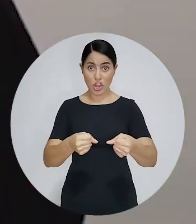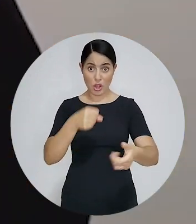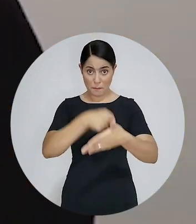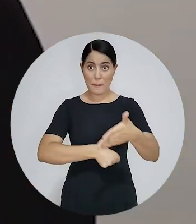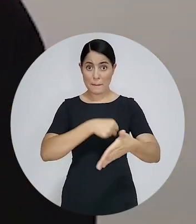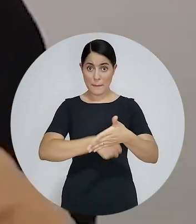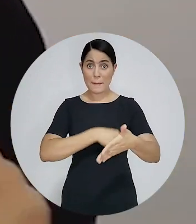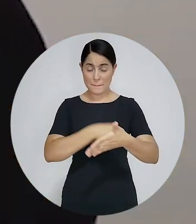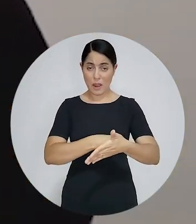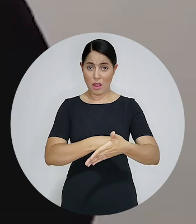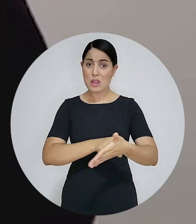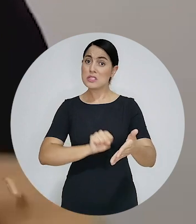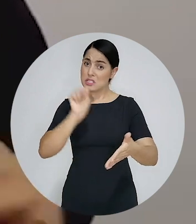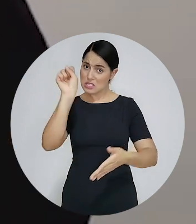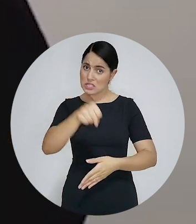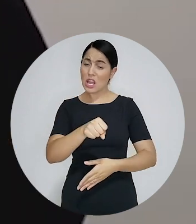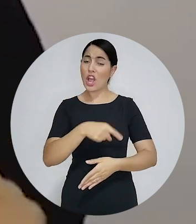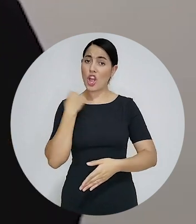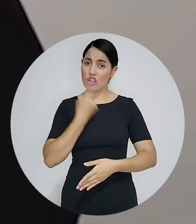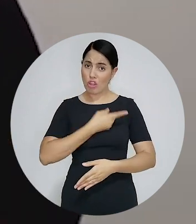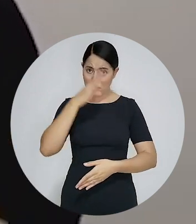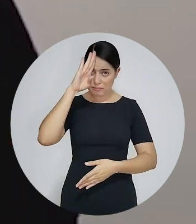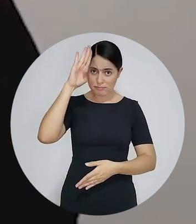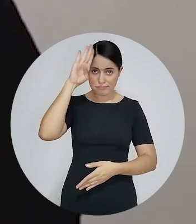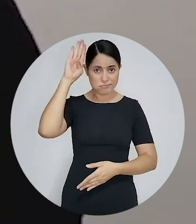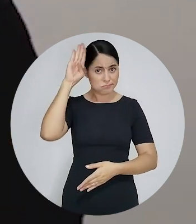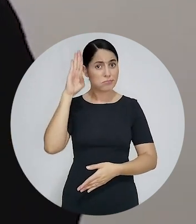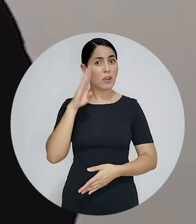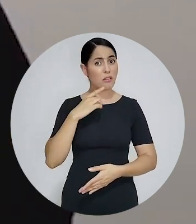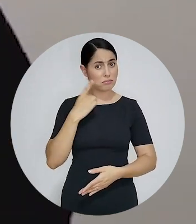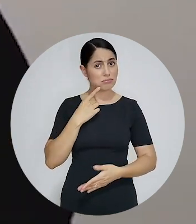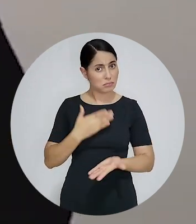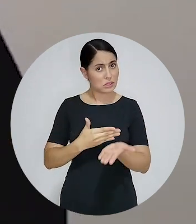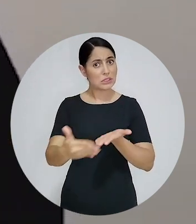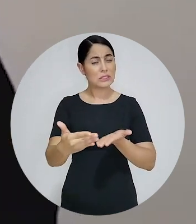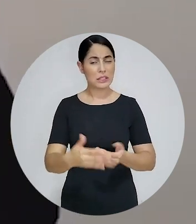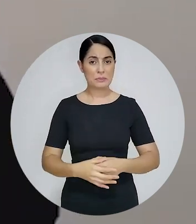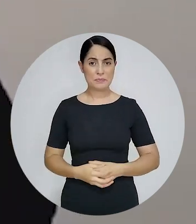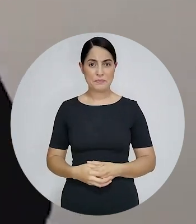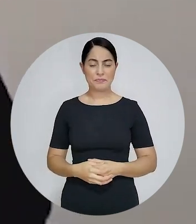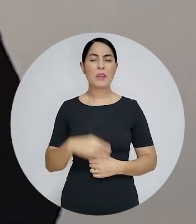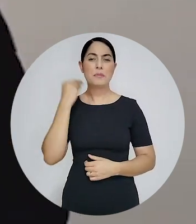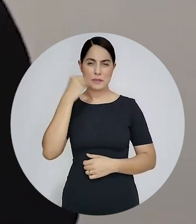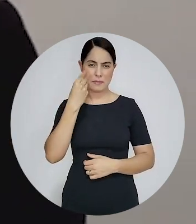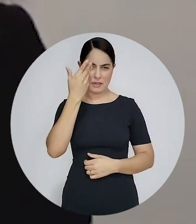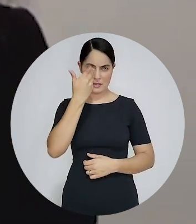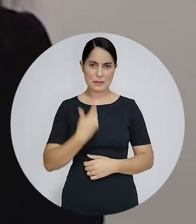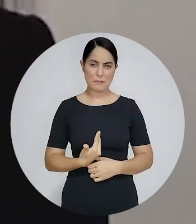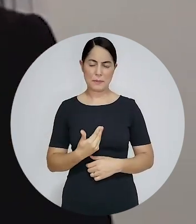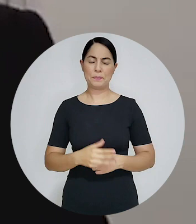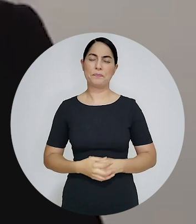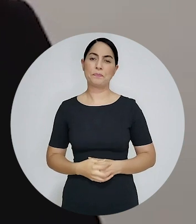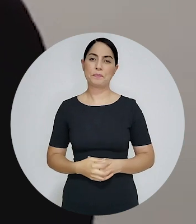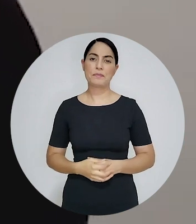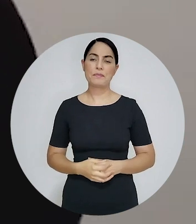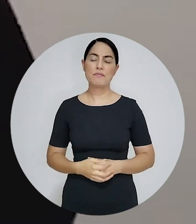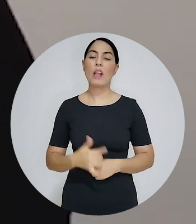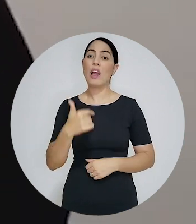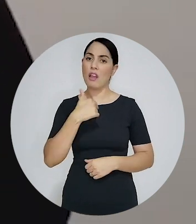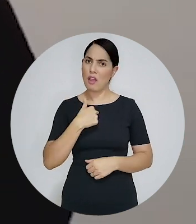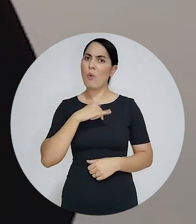aproveitar as oportunidades, sim, a gestão da carreira do advogado se inicia na academia. Vou falar da minha